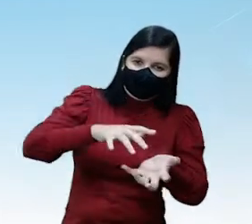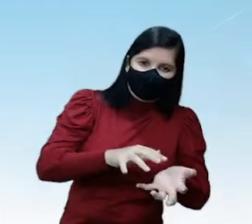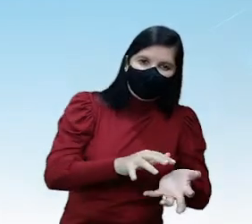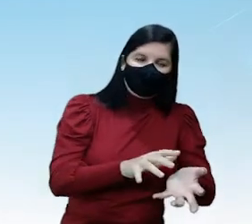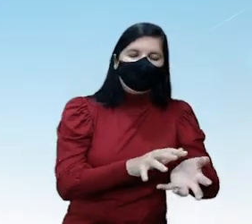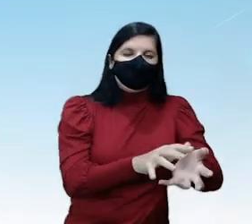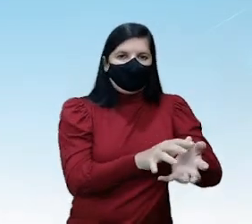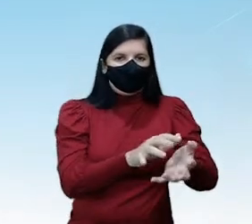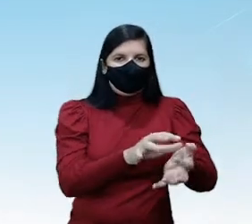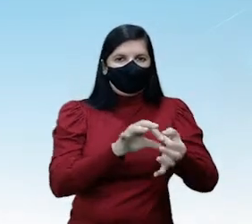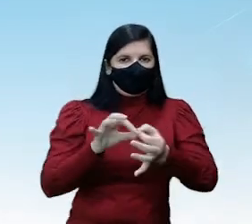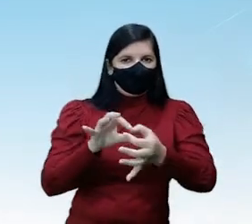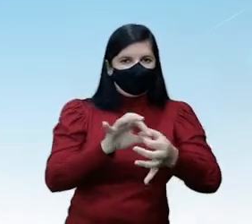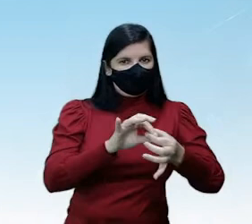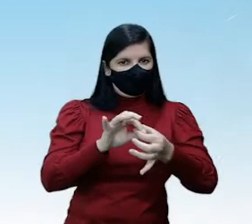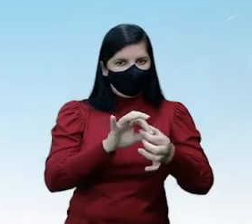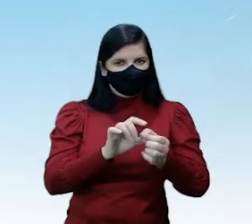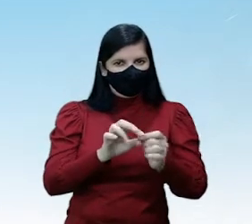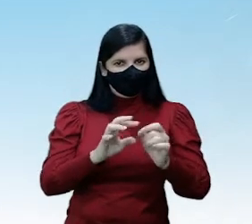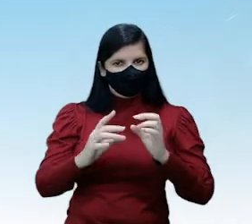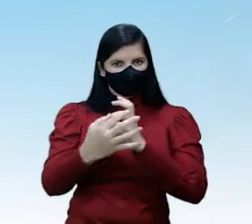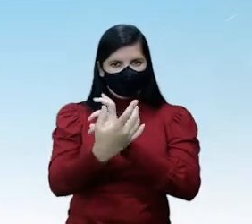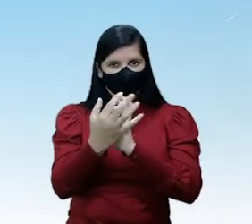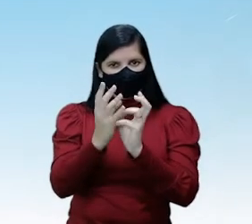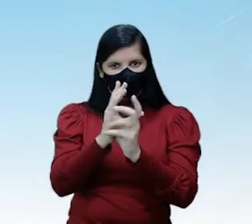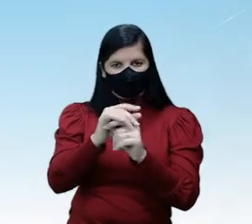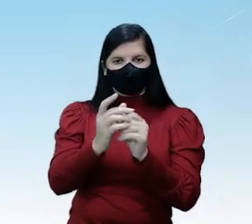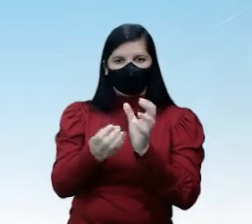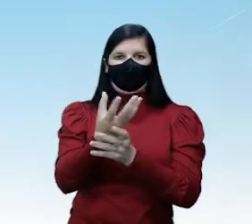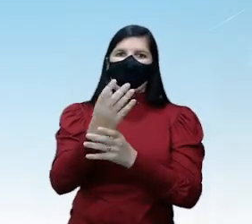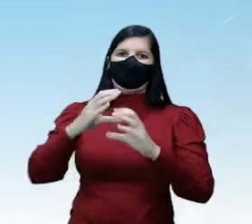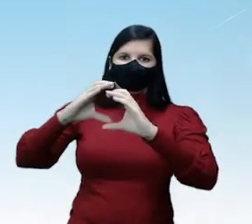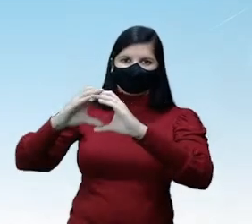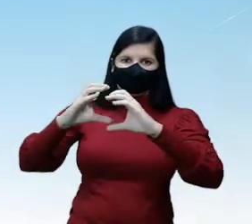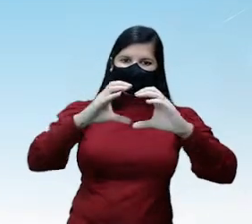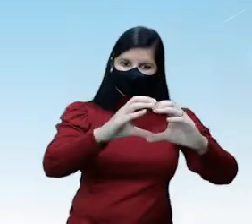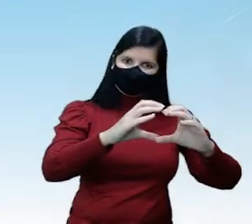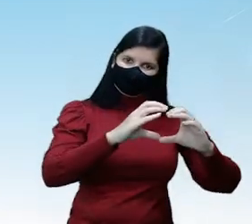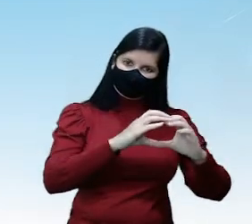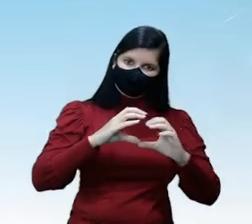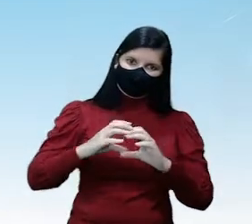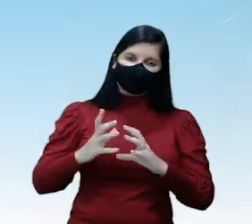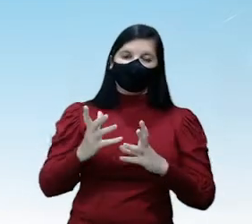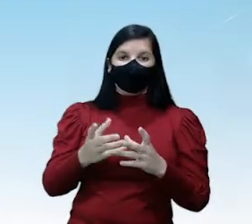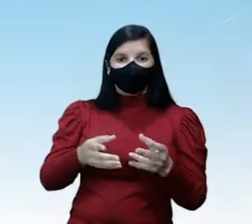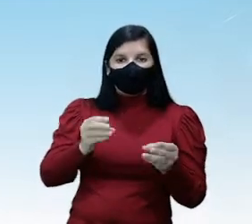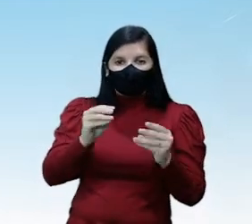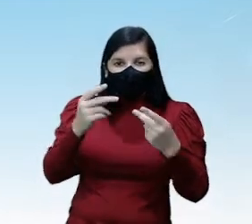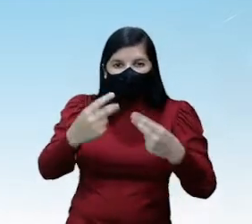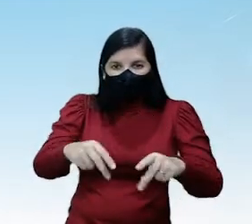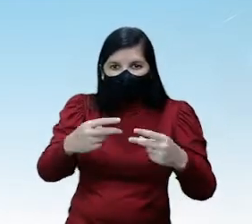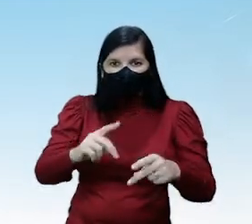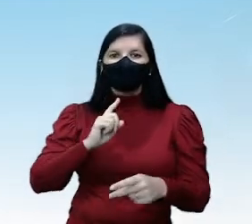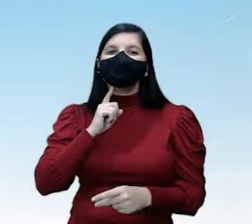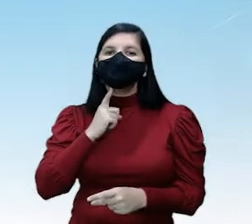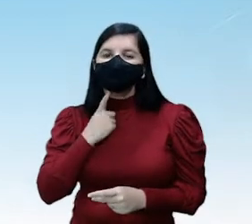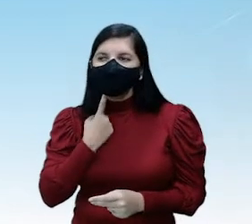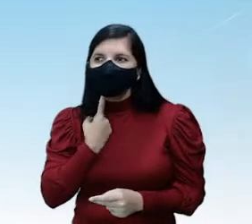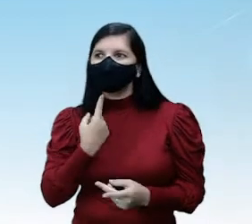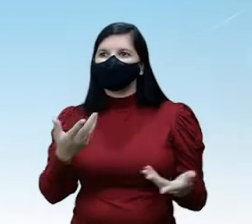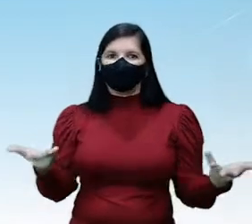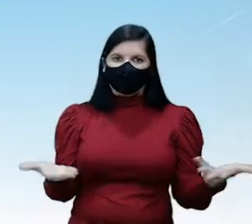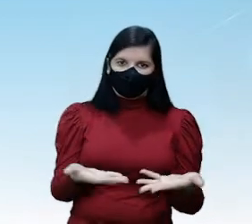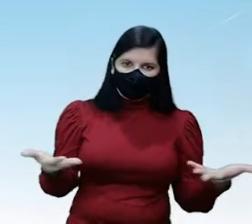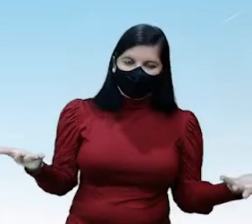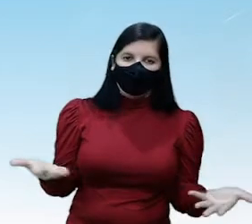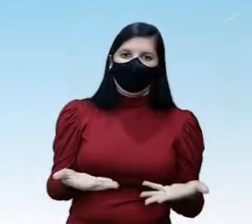dessas partículas. E aí tem a formação dos flocos. Com isso, as partículas e impurezas, agora